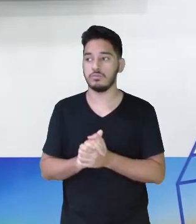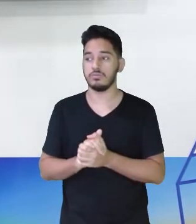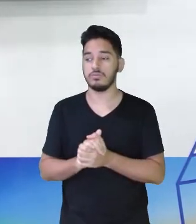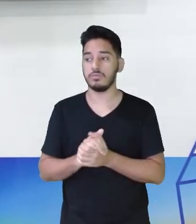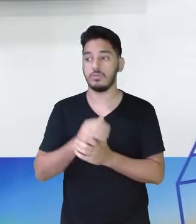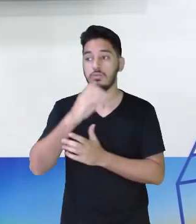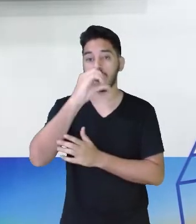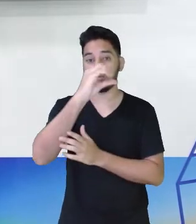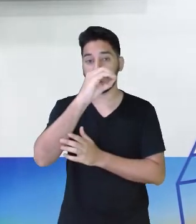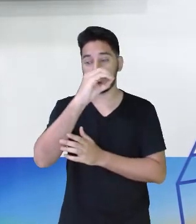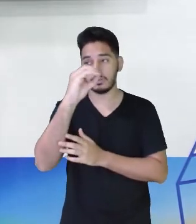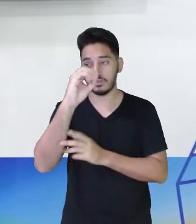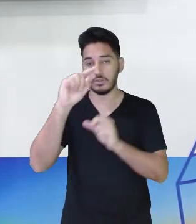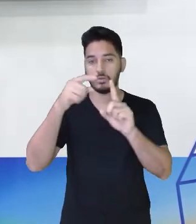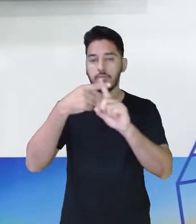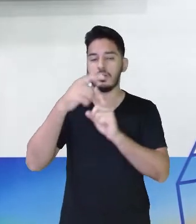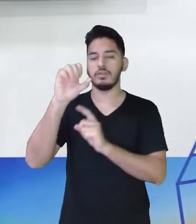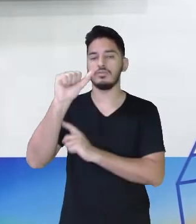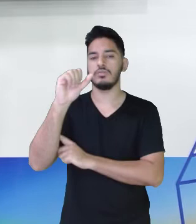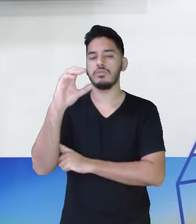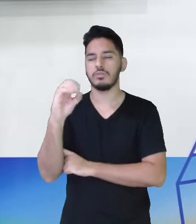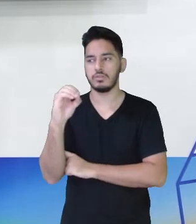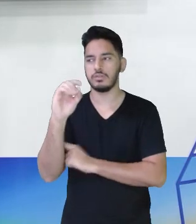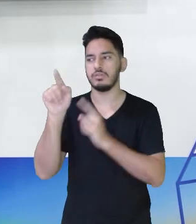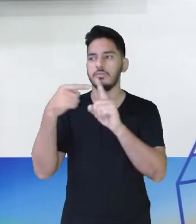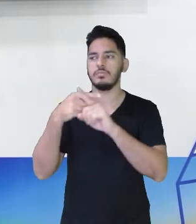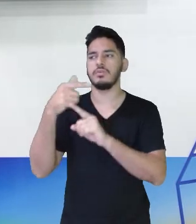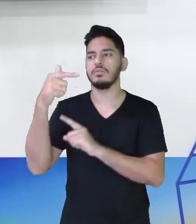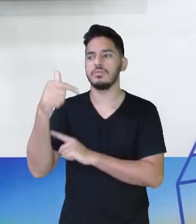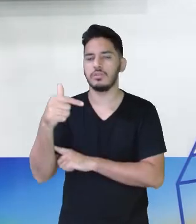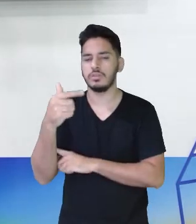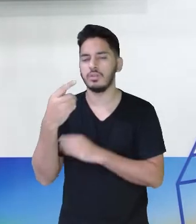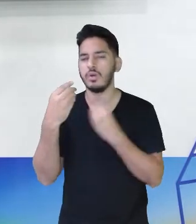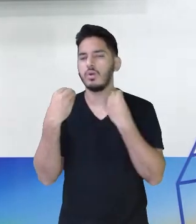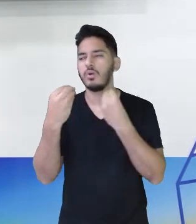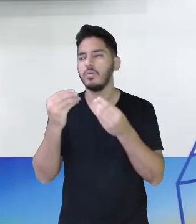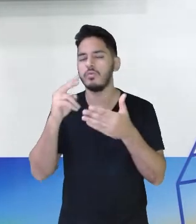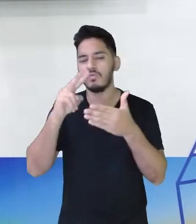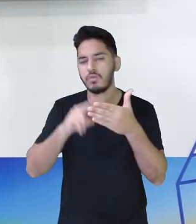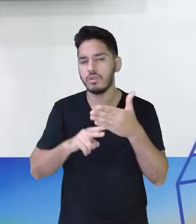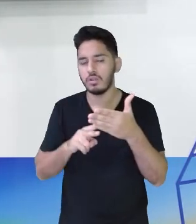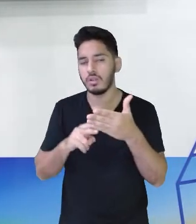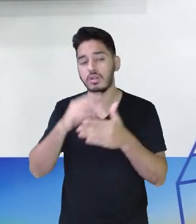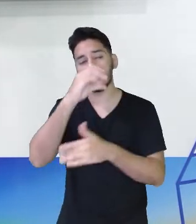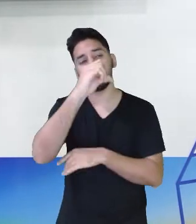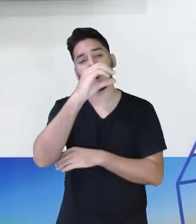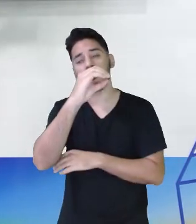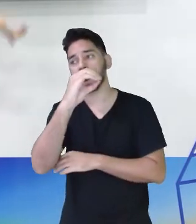900 mais 80 mais 7. Como é que eu vou ler?